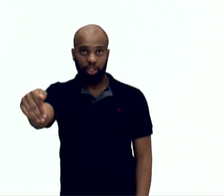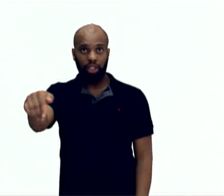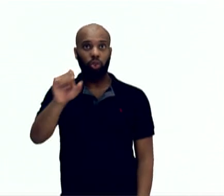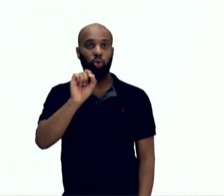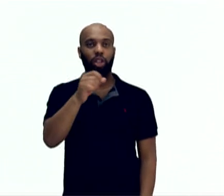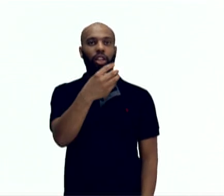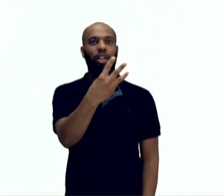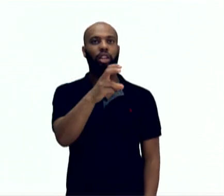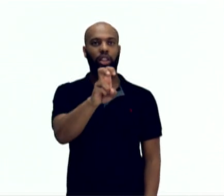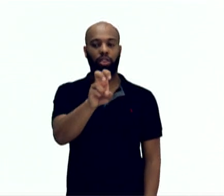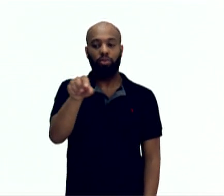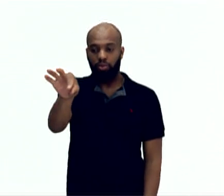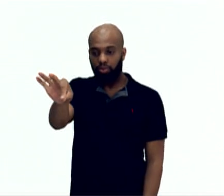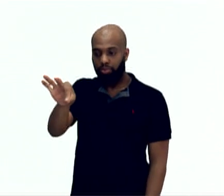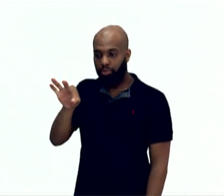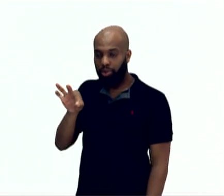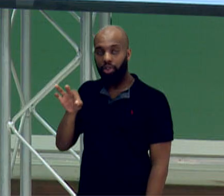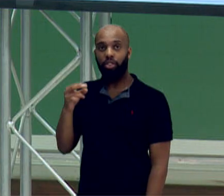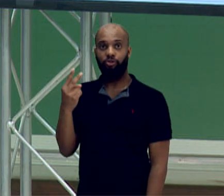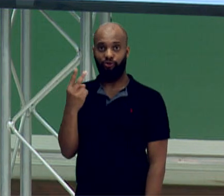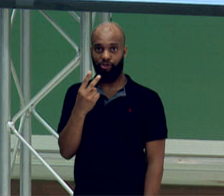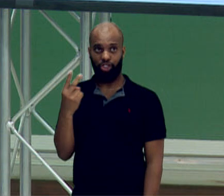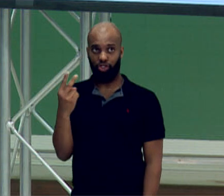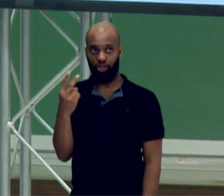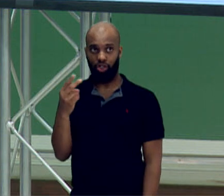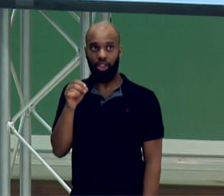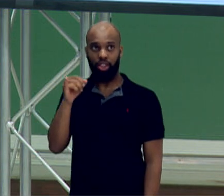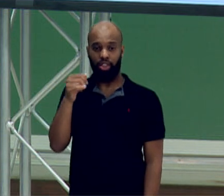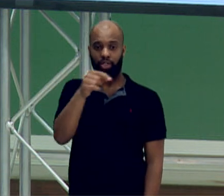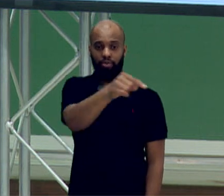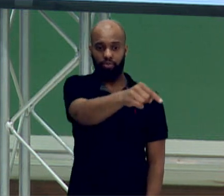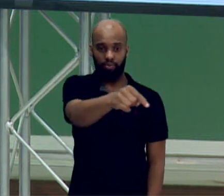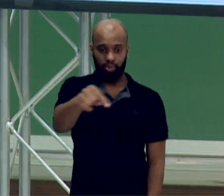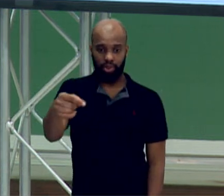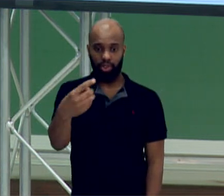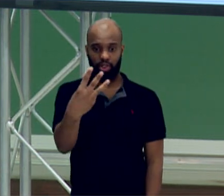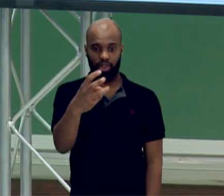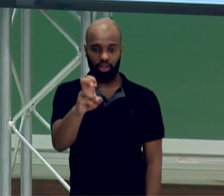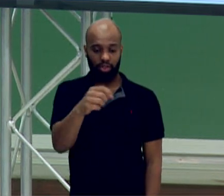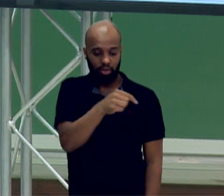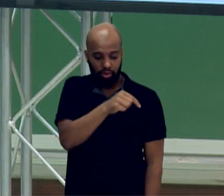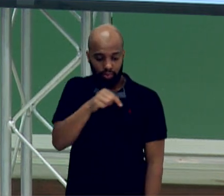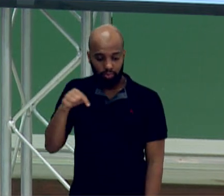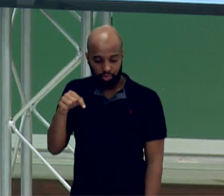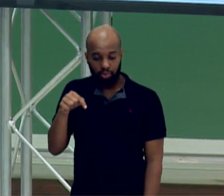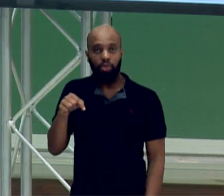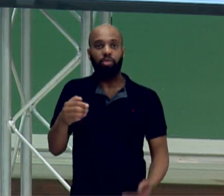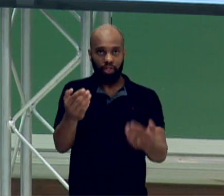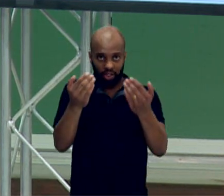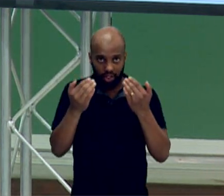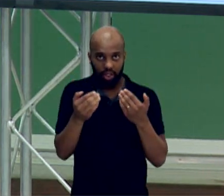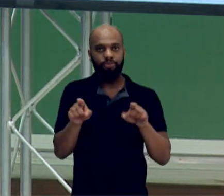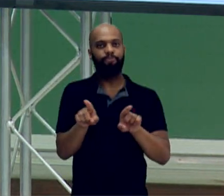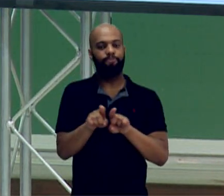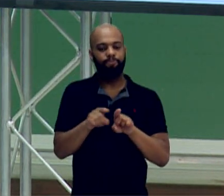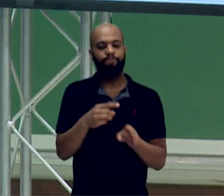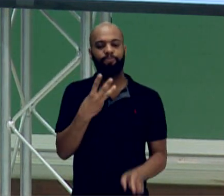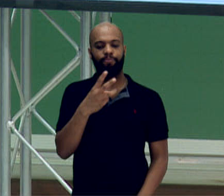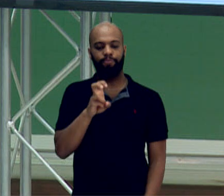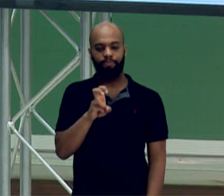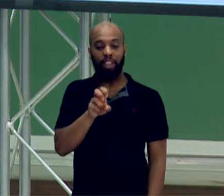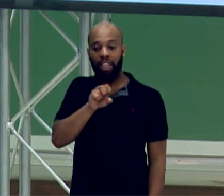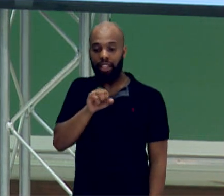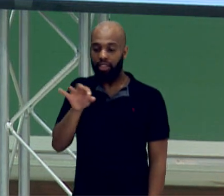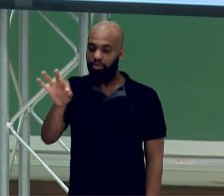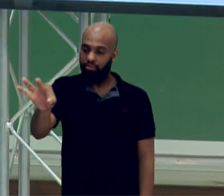frente dele, ele é um retângulo, se a frente dele é 35, o fundo também vai ser 35. Se uma